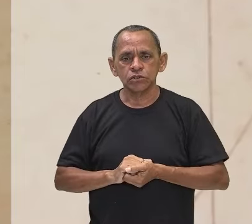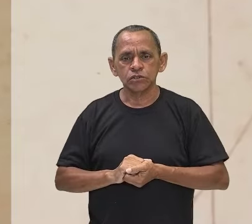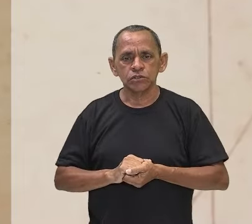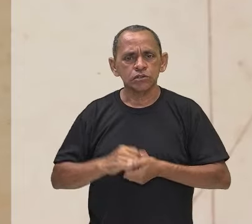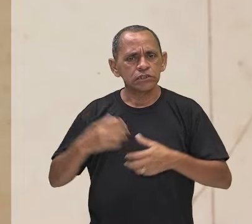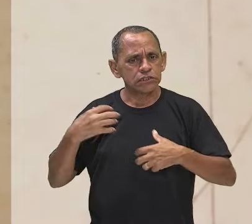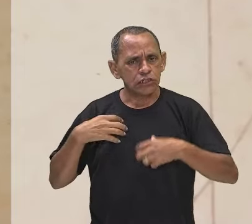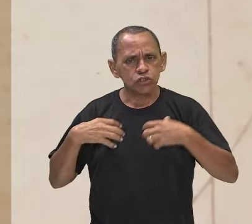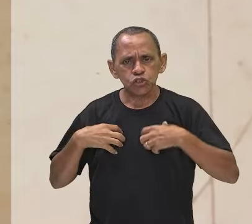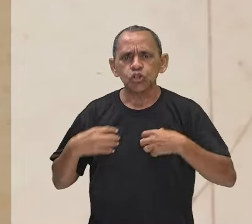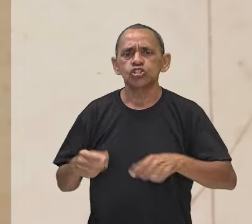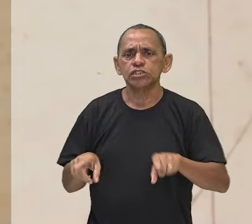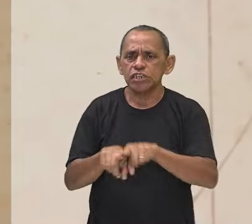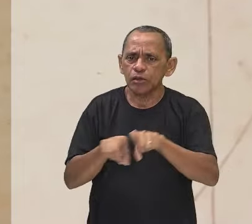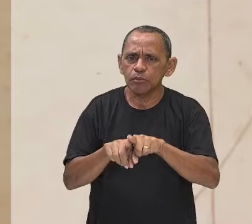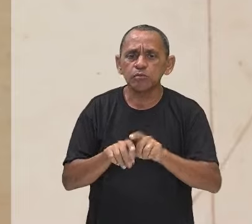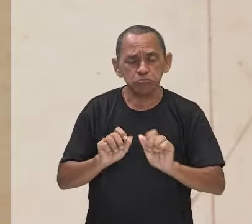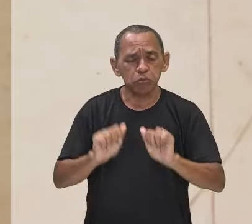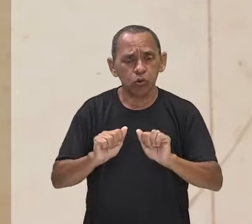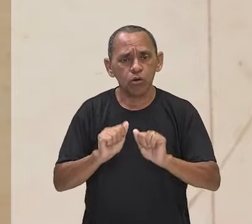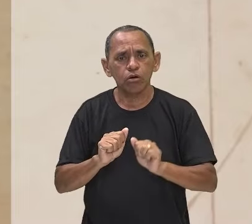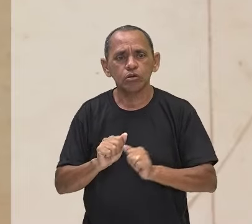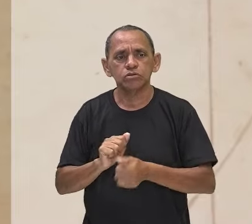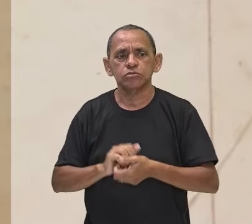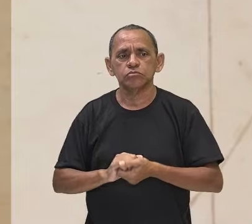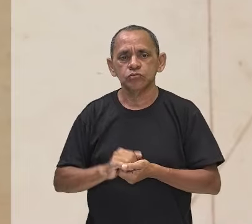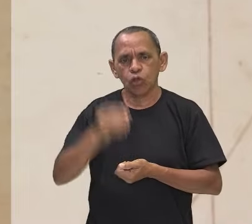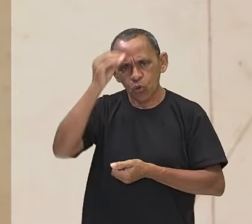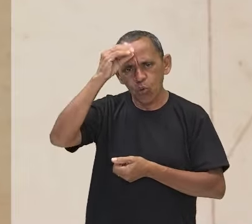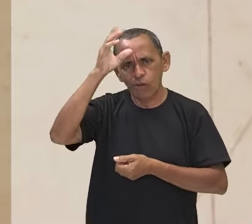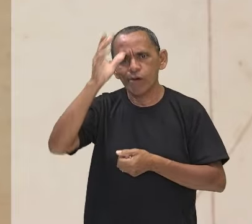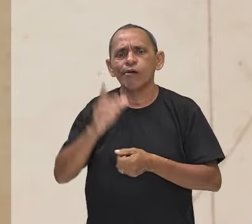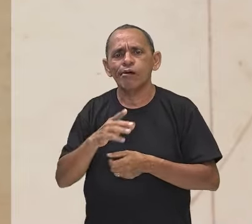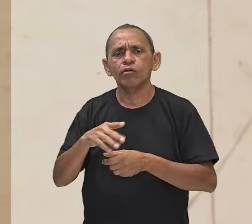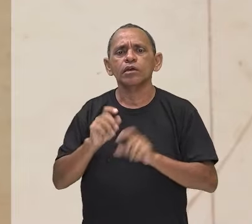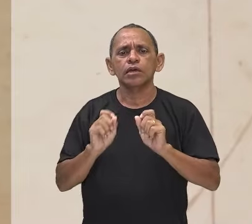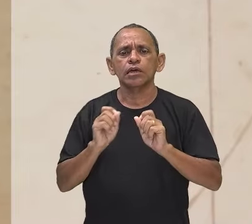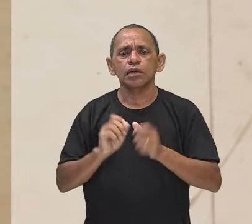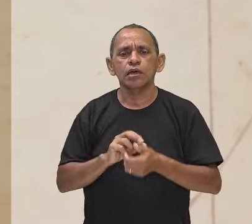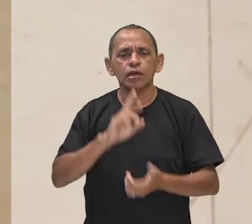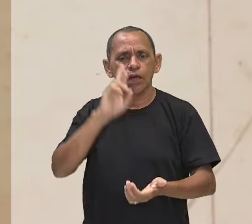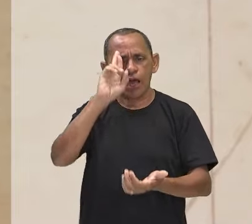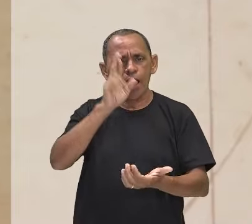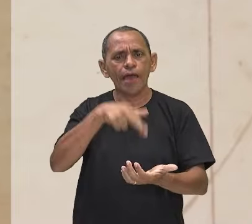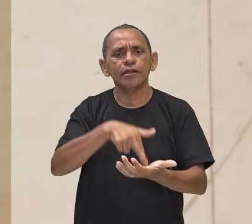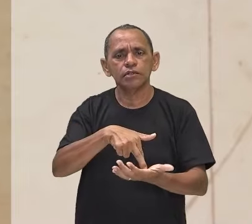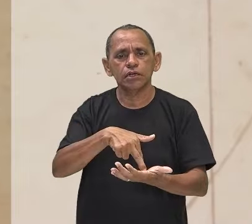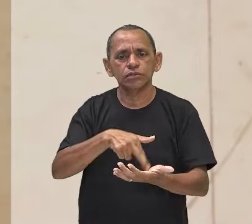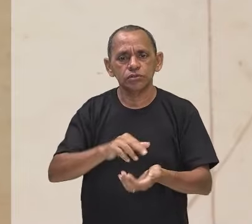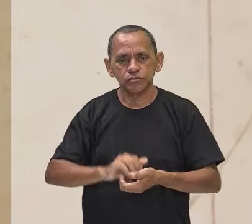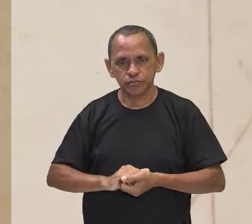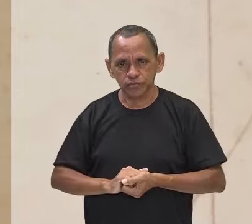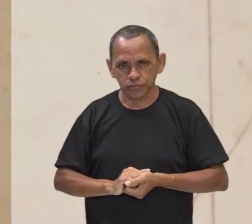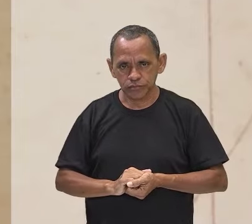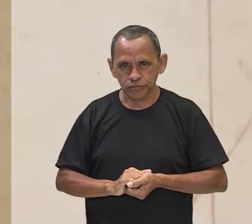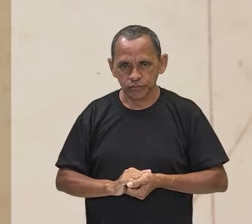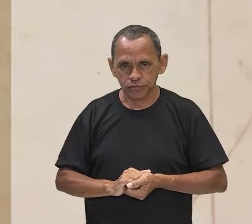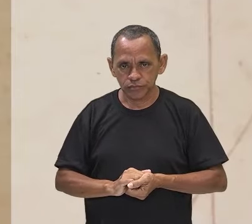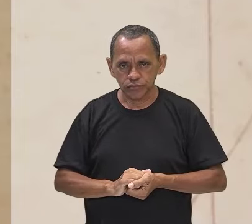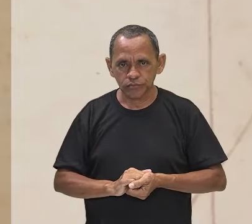também podem conhecer a realidade. Então, tanto o racionalismo quanto o sentimentalismo são formas de